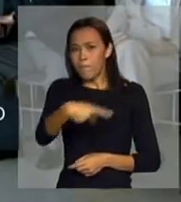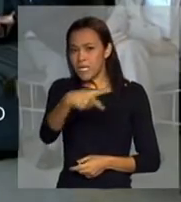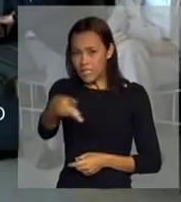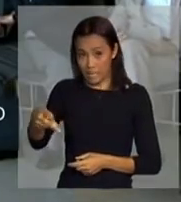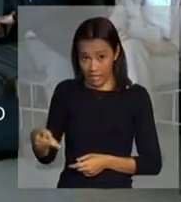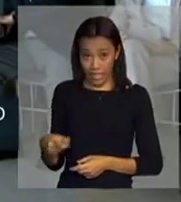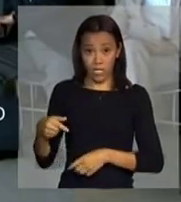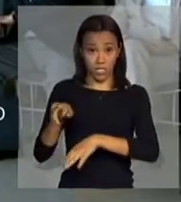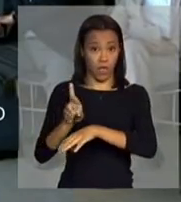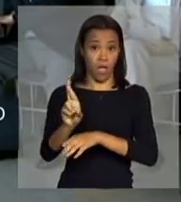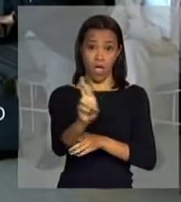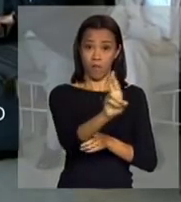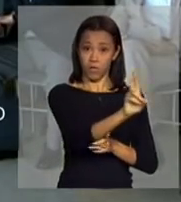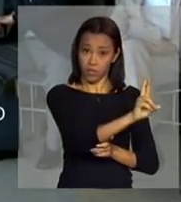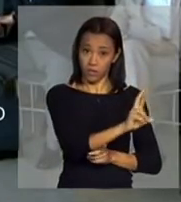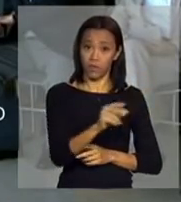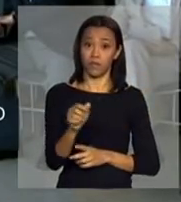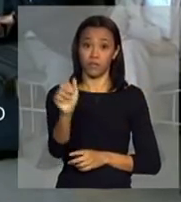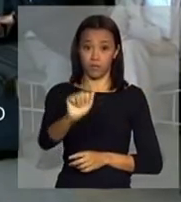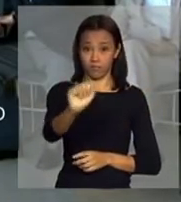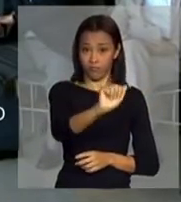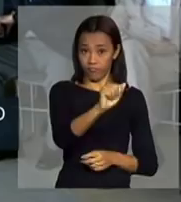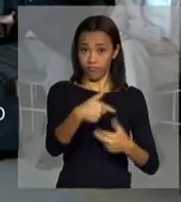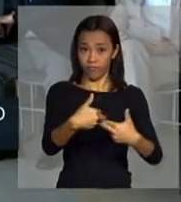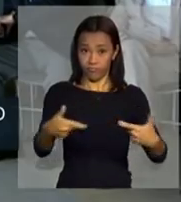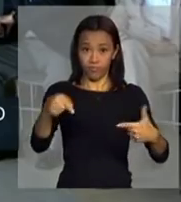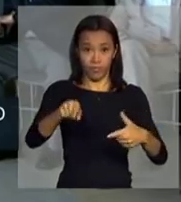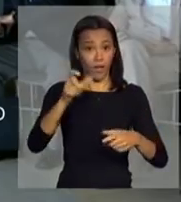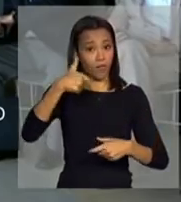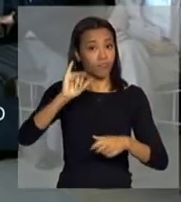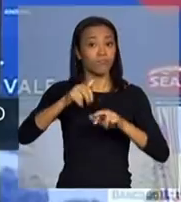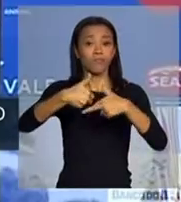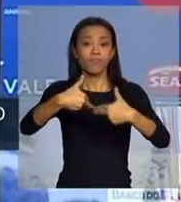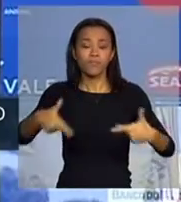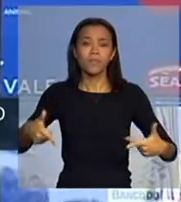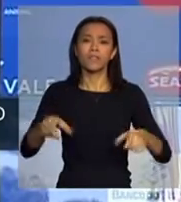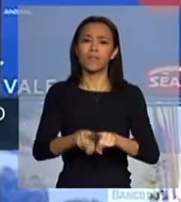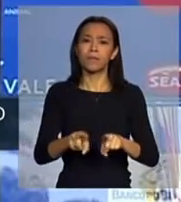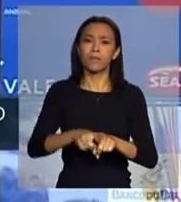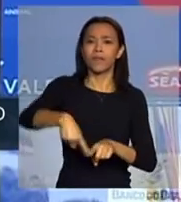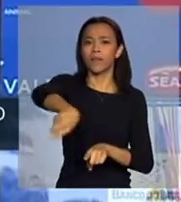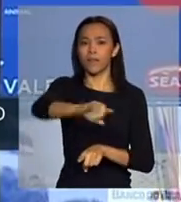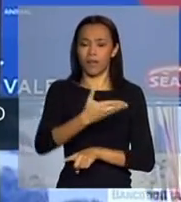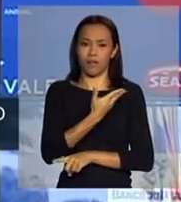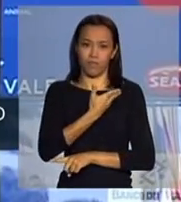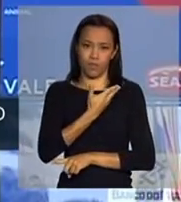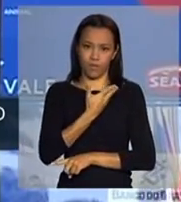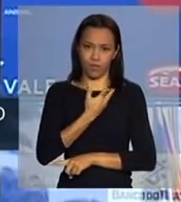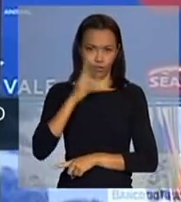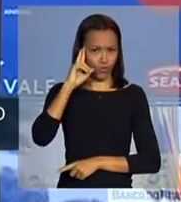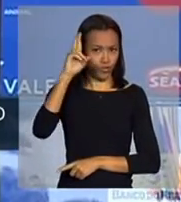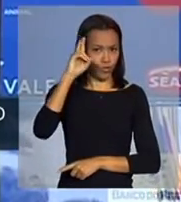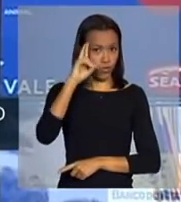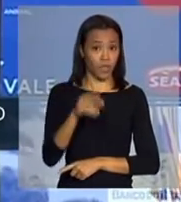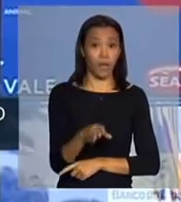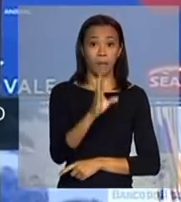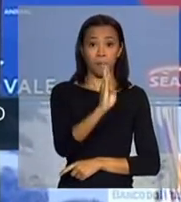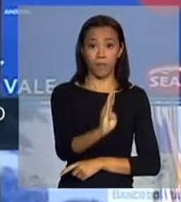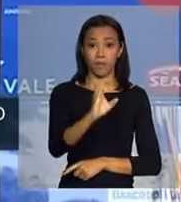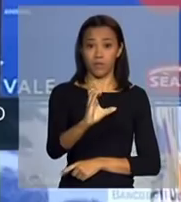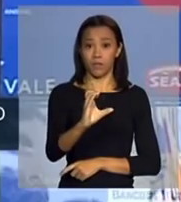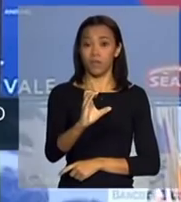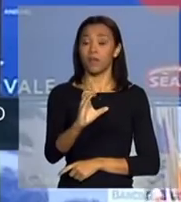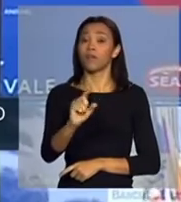entidades representativas do agronegócio brasileiro, meus companheiros de diretoria da ABCZ e